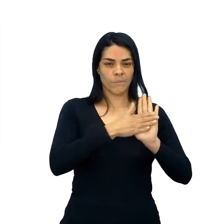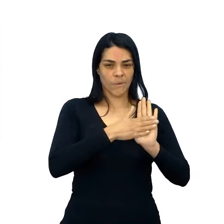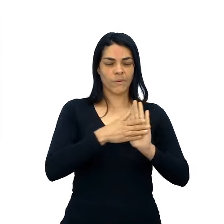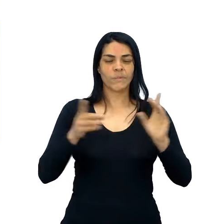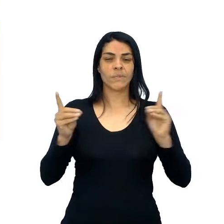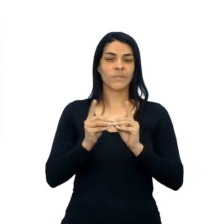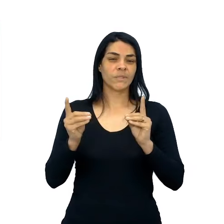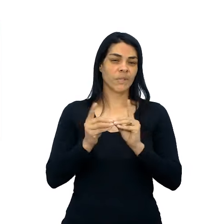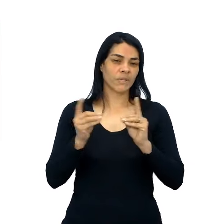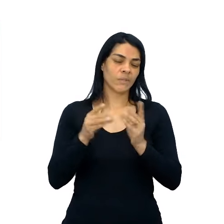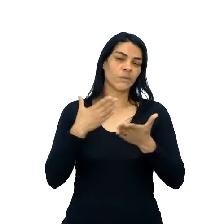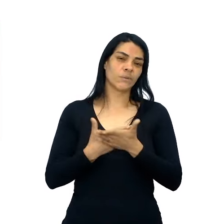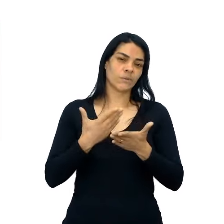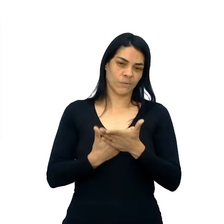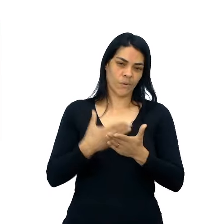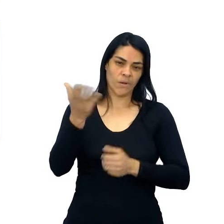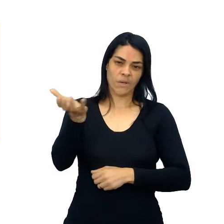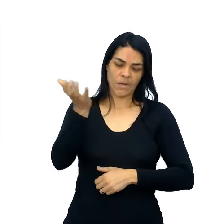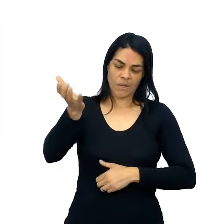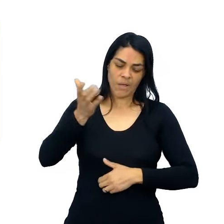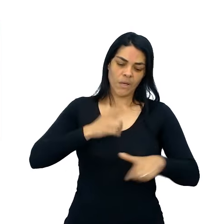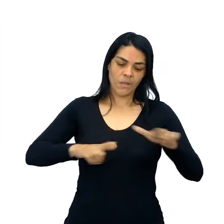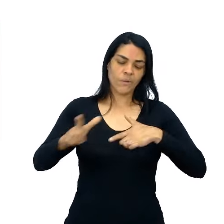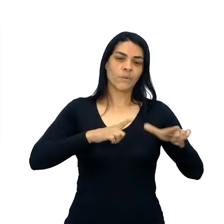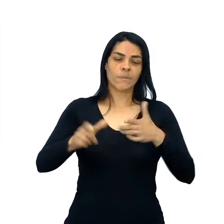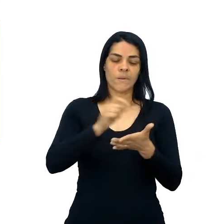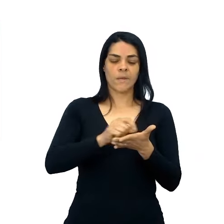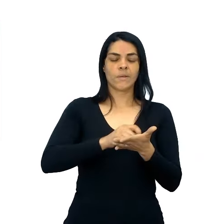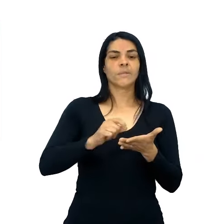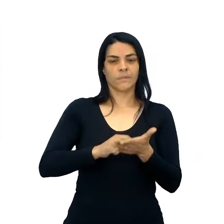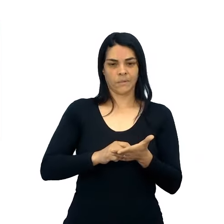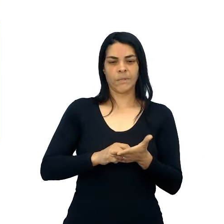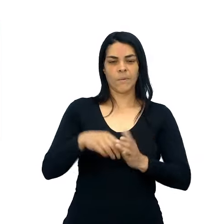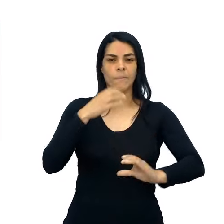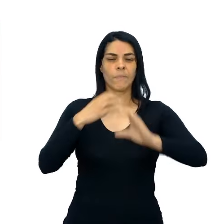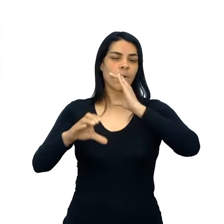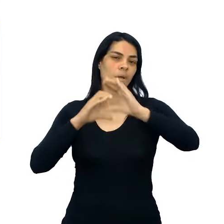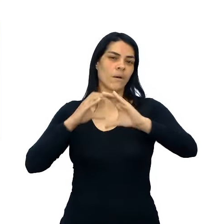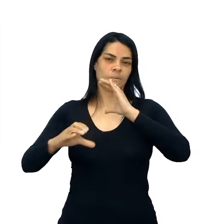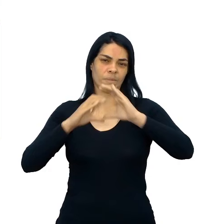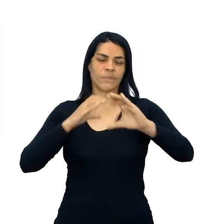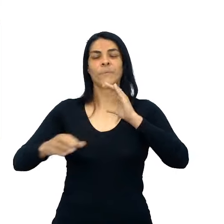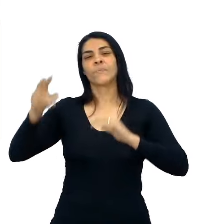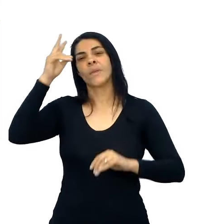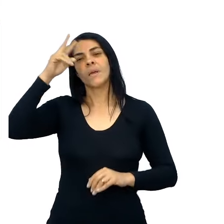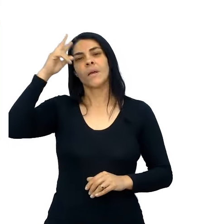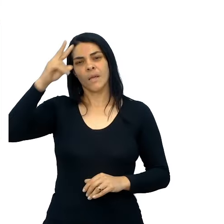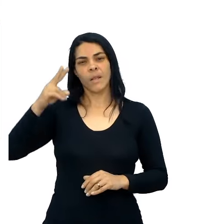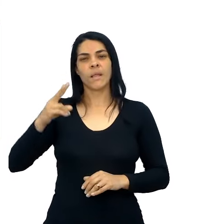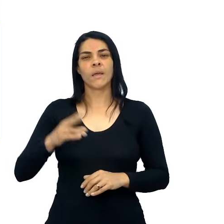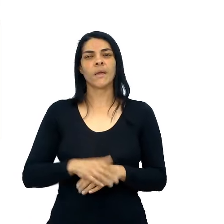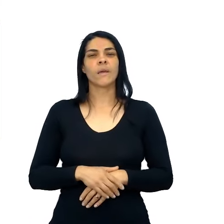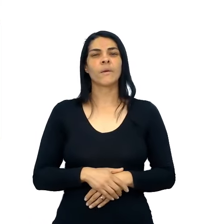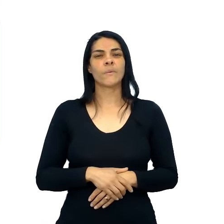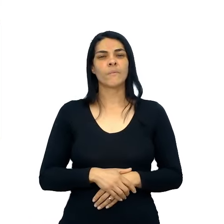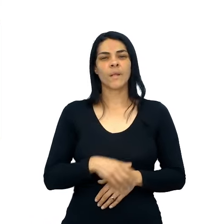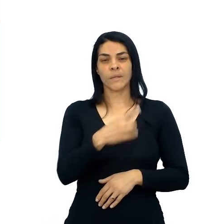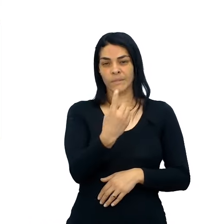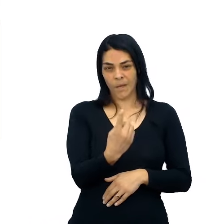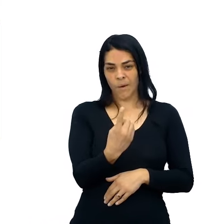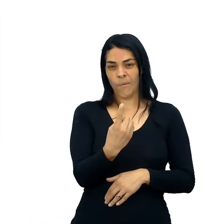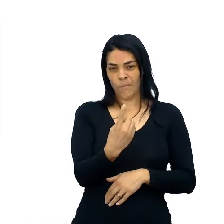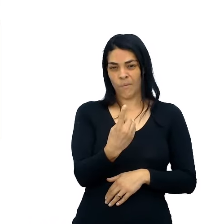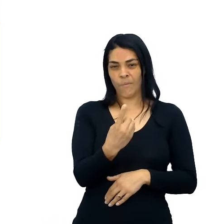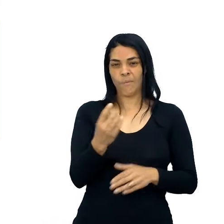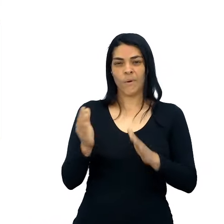com a intenção de trabalhar a escrita no âmbito da comunicação. Não é? Se lembram da parte 1 dessa pauta? O